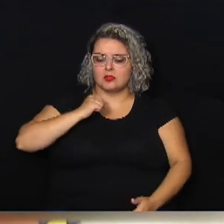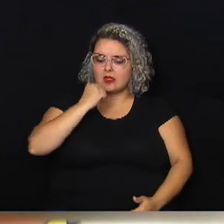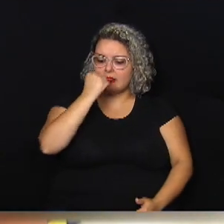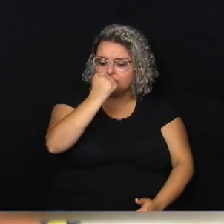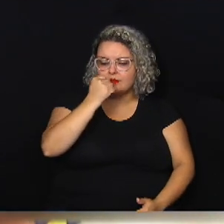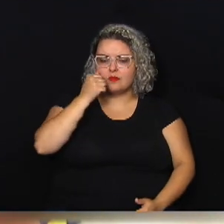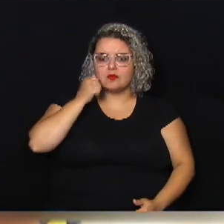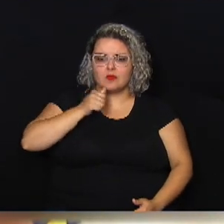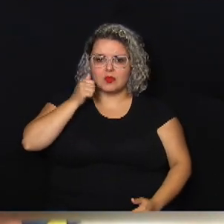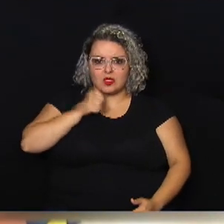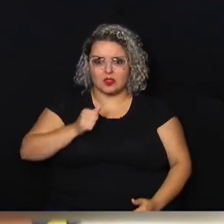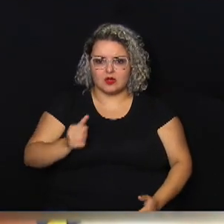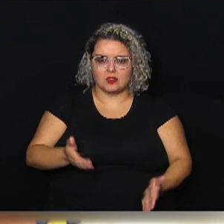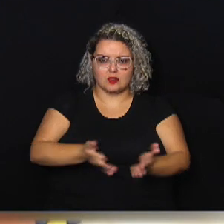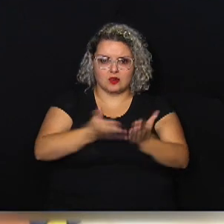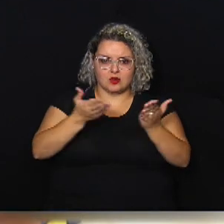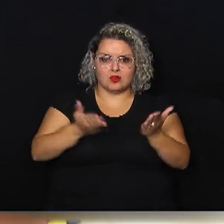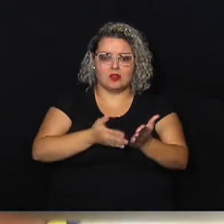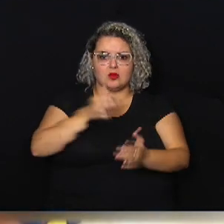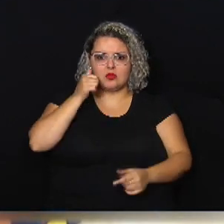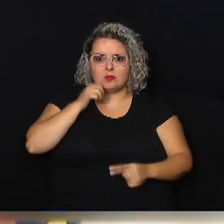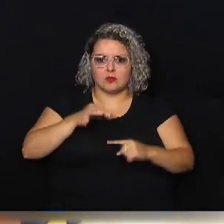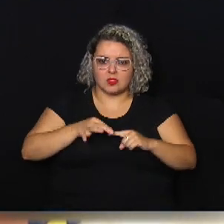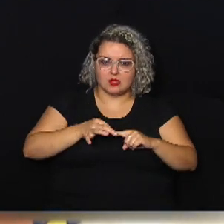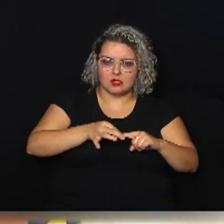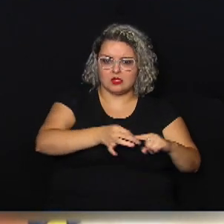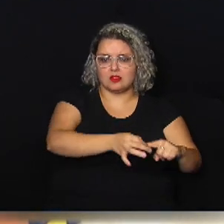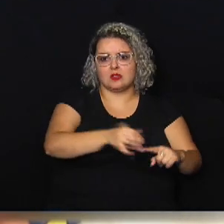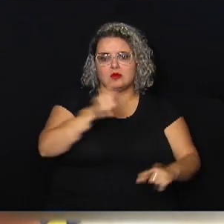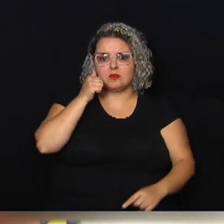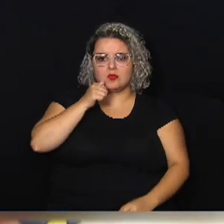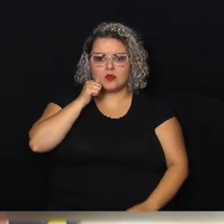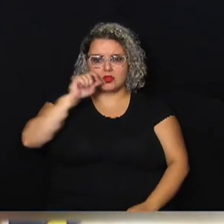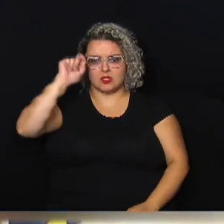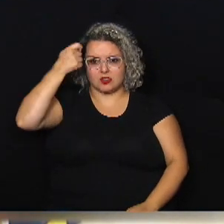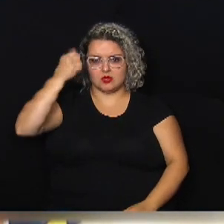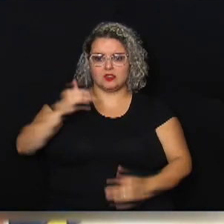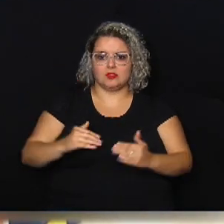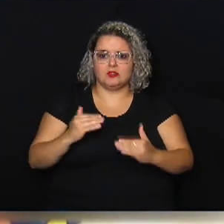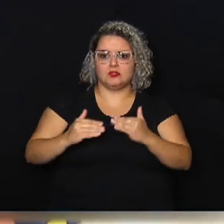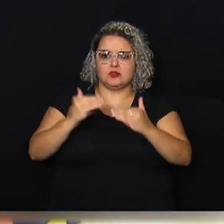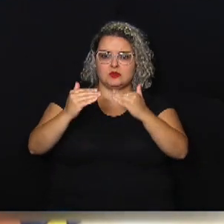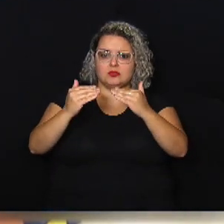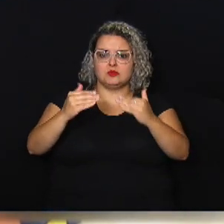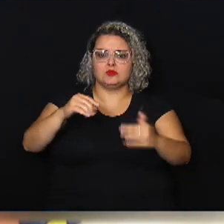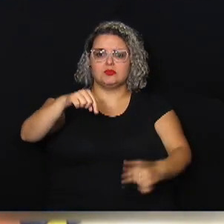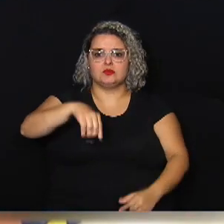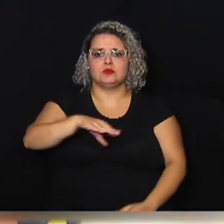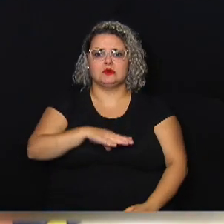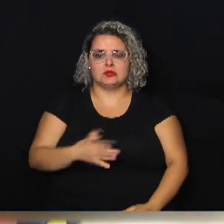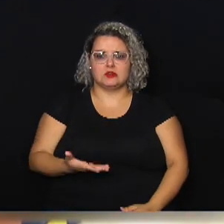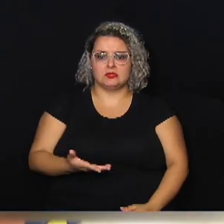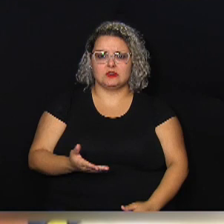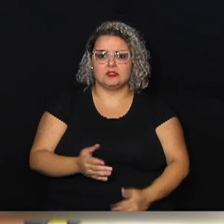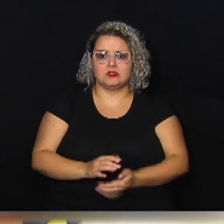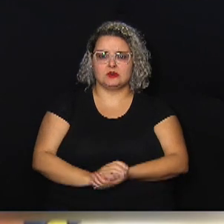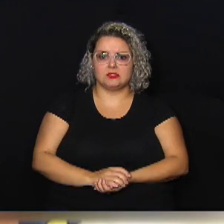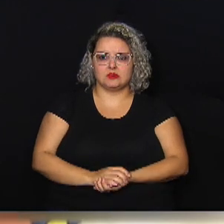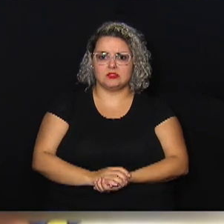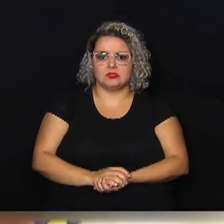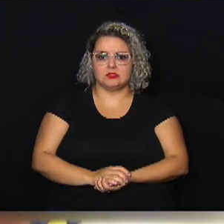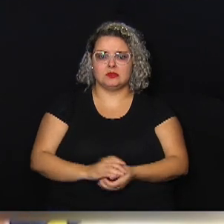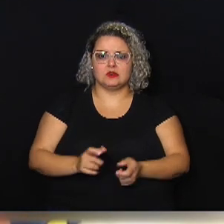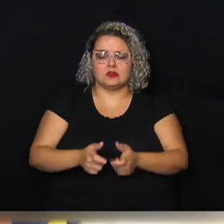mulheres pobres, mulheres periféricas, mulheres negras que construíram essa cidade e que foram, em grande